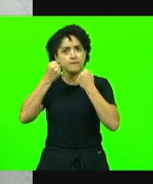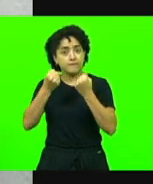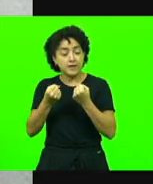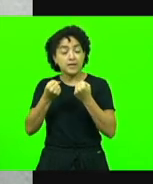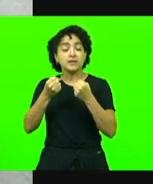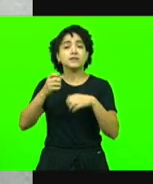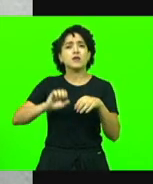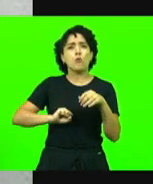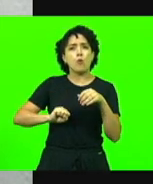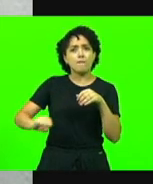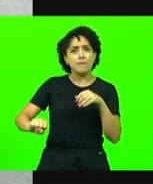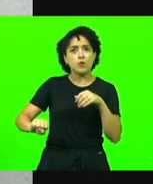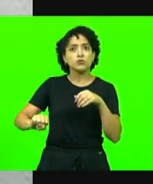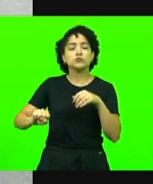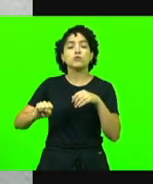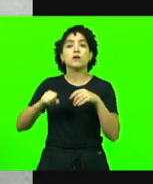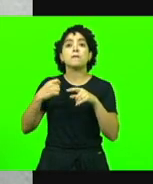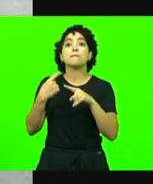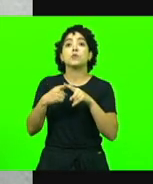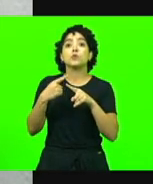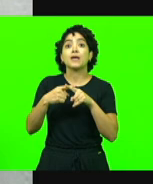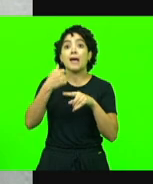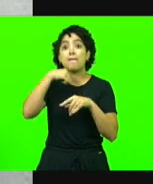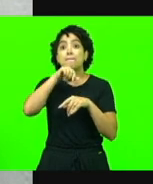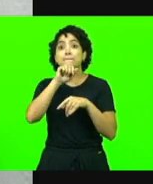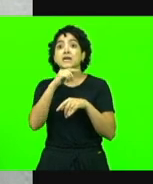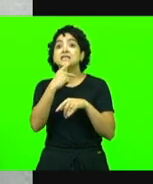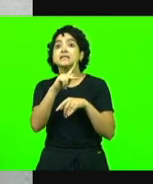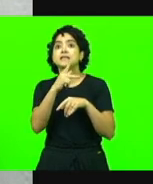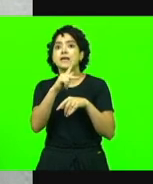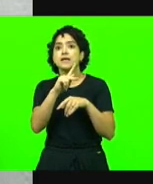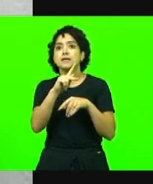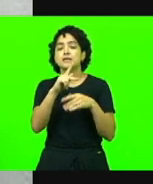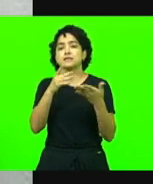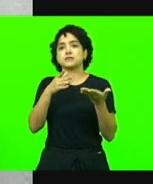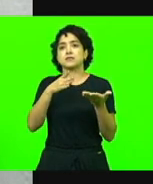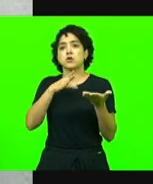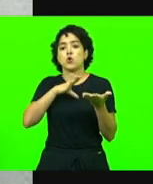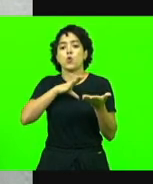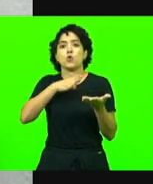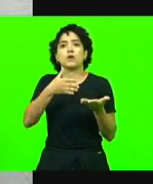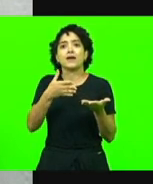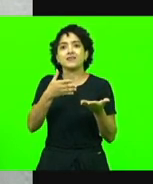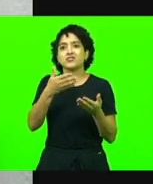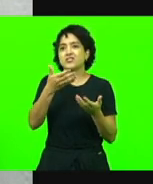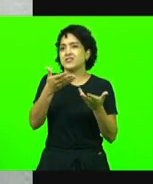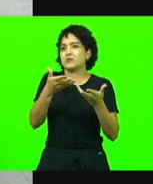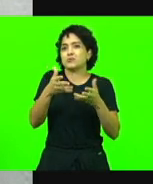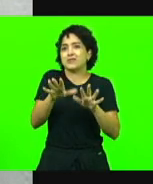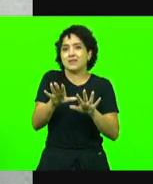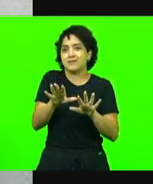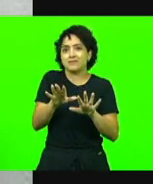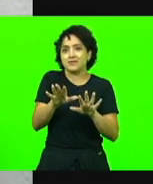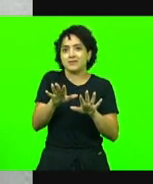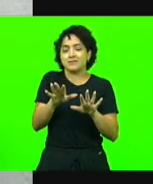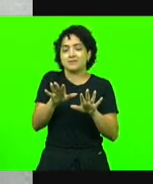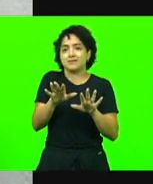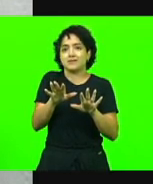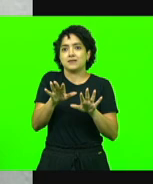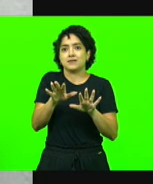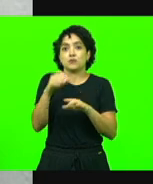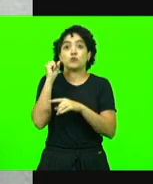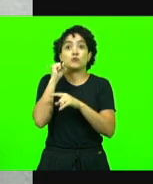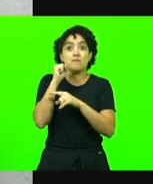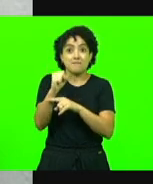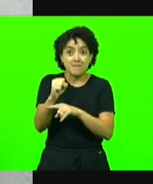aborto, é porque a mãe deles não teve coragem de matá-los quando estavam desse